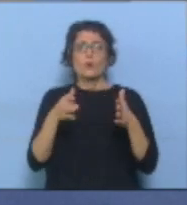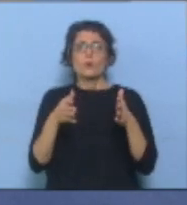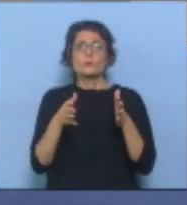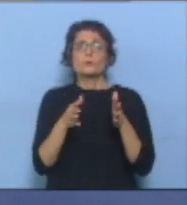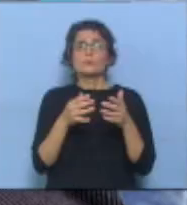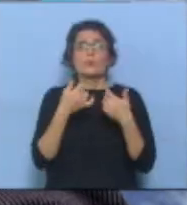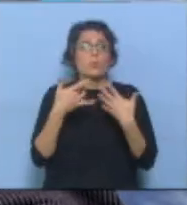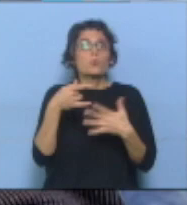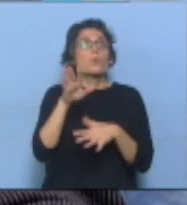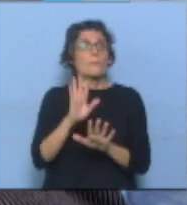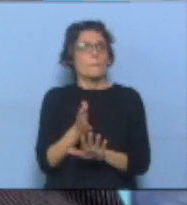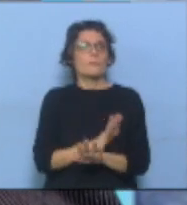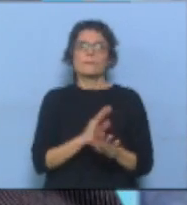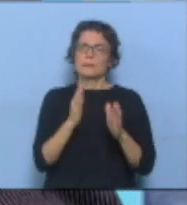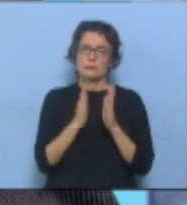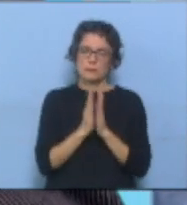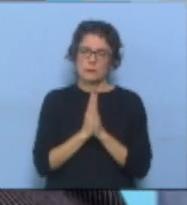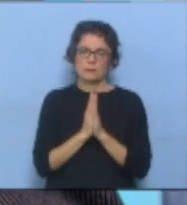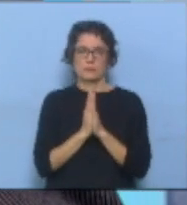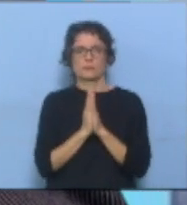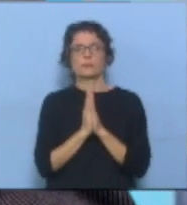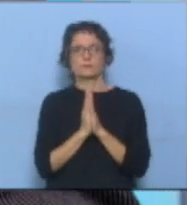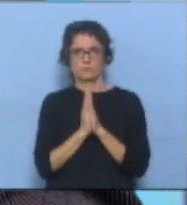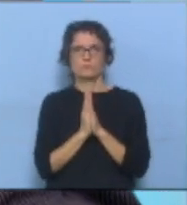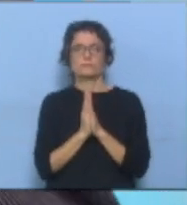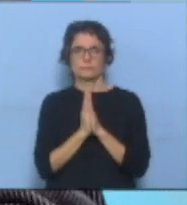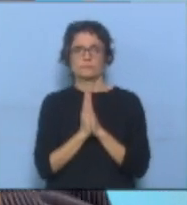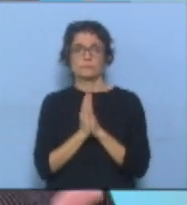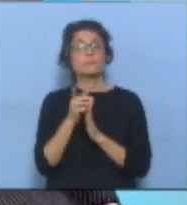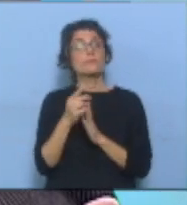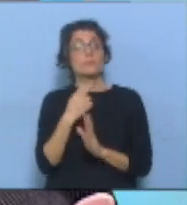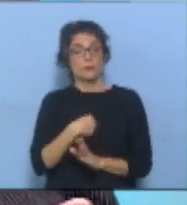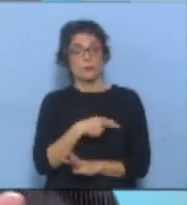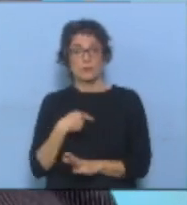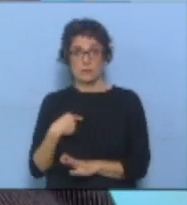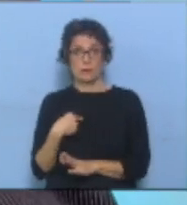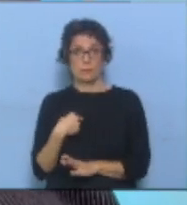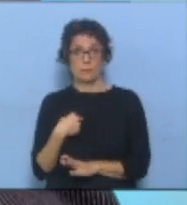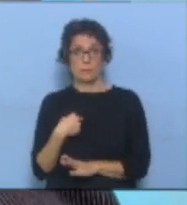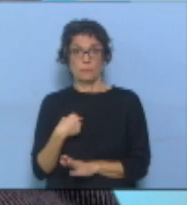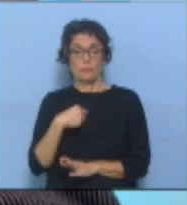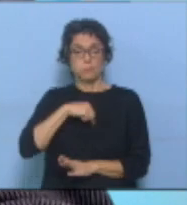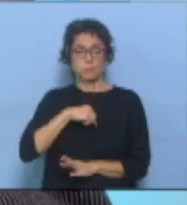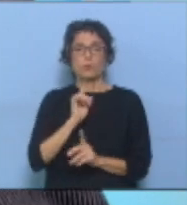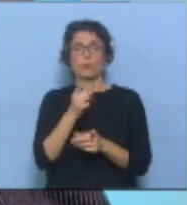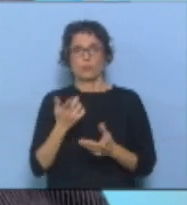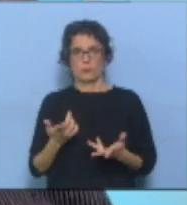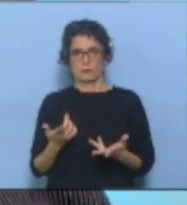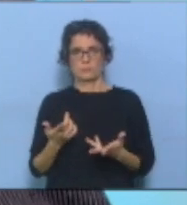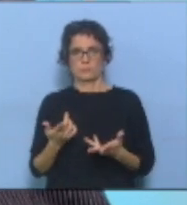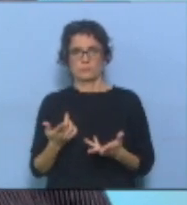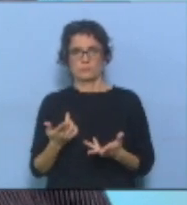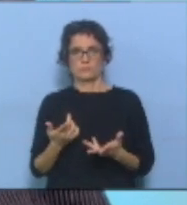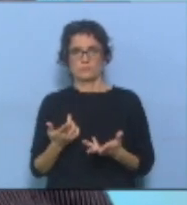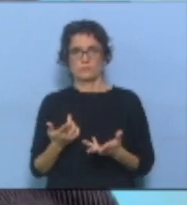E nós é isso, quer dizer, ser batizado, ser cristão, é pôr-se também numa missão de... Falava